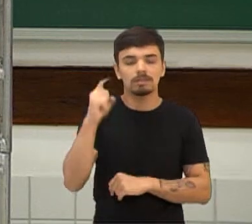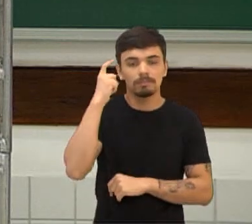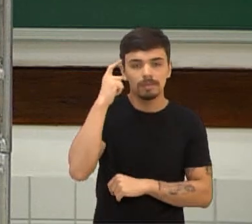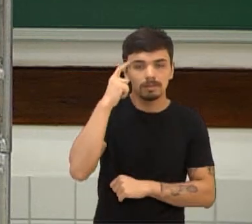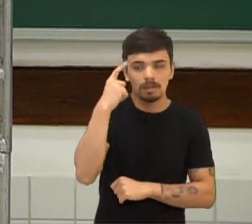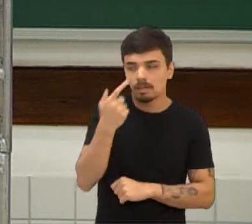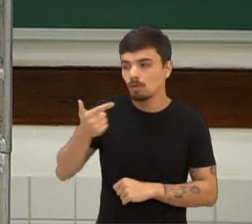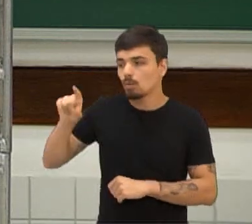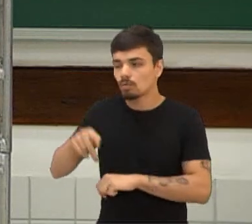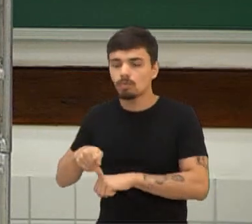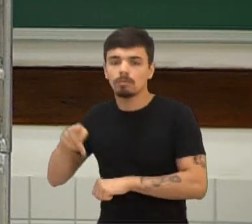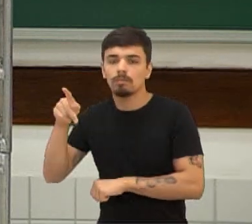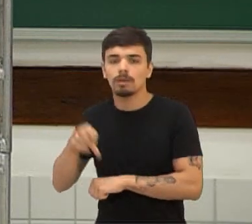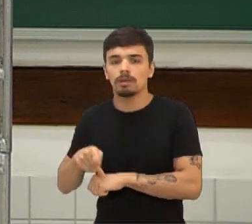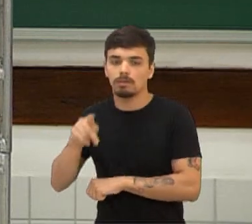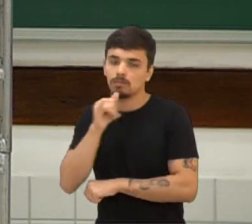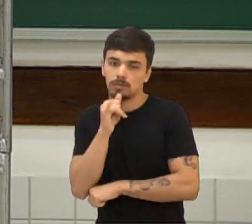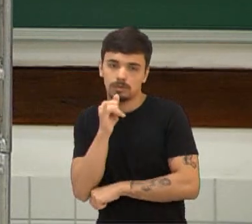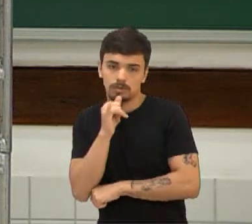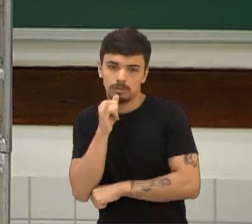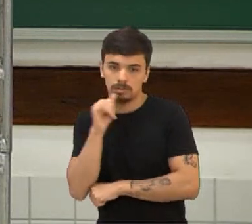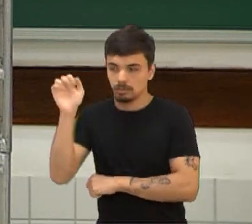outros países, como, por exemplo, os